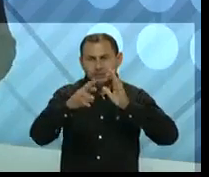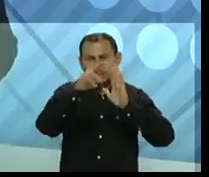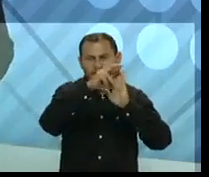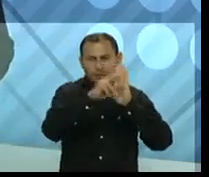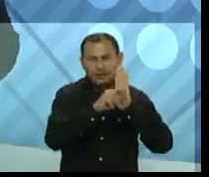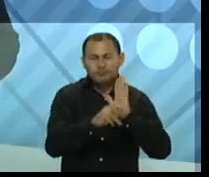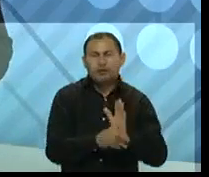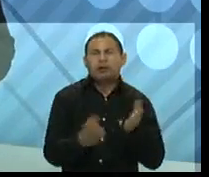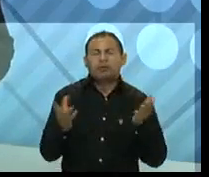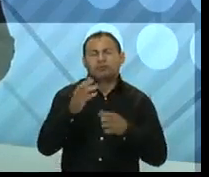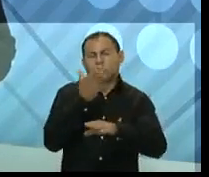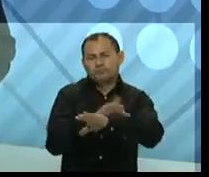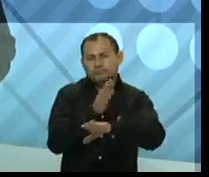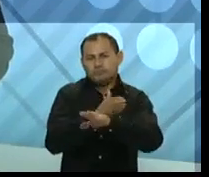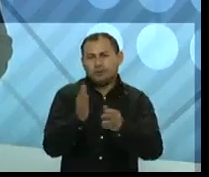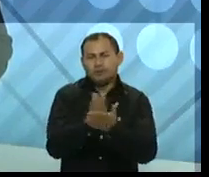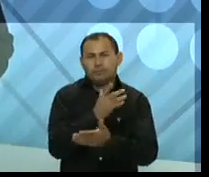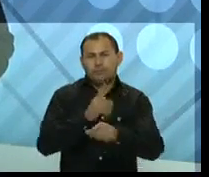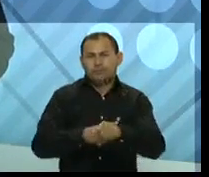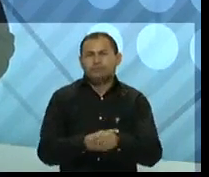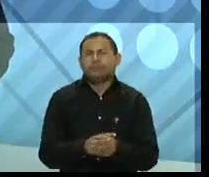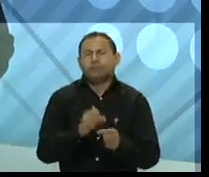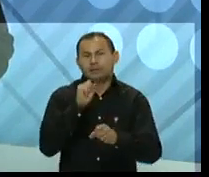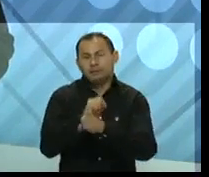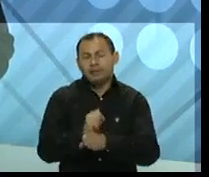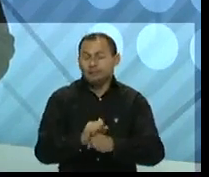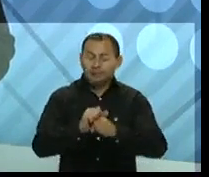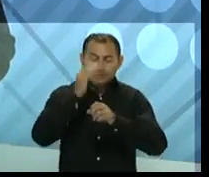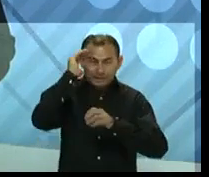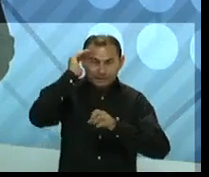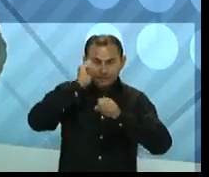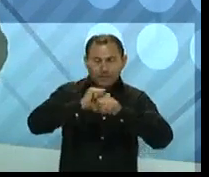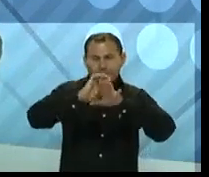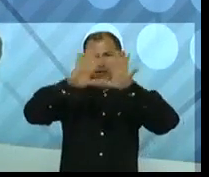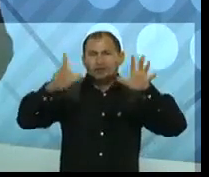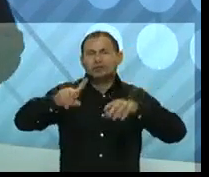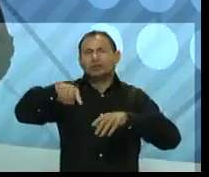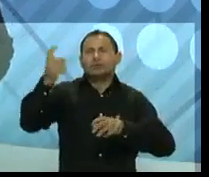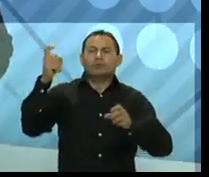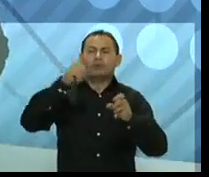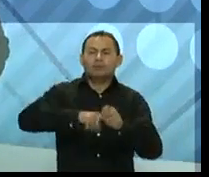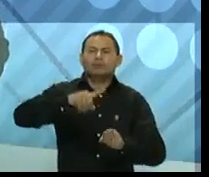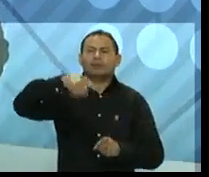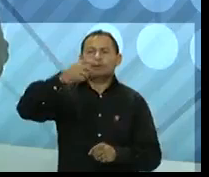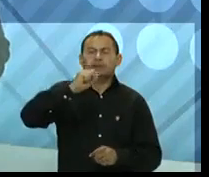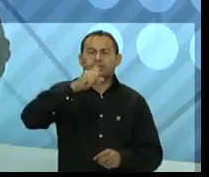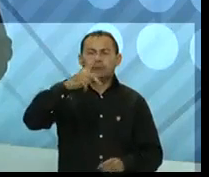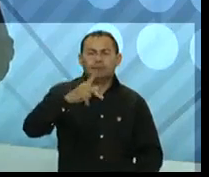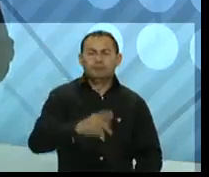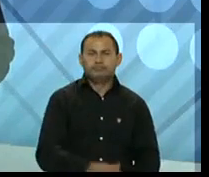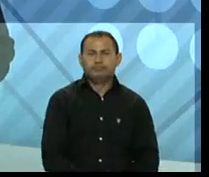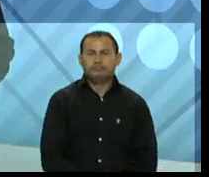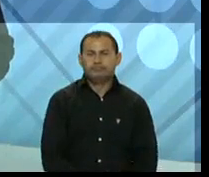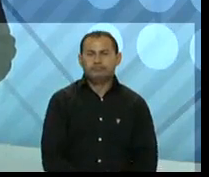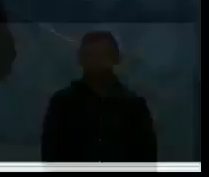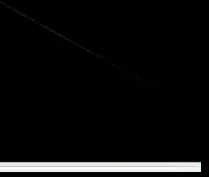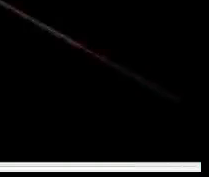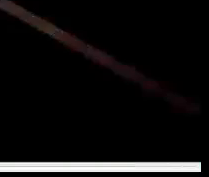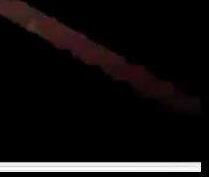regras e vamos aplicando em algumas situações. Espero que tenha ficado claro para você e eu já venho com a próxima situação.